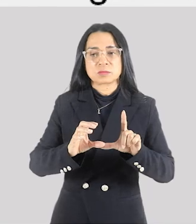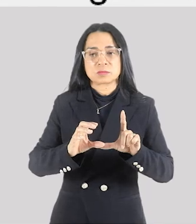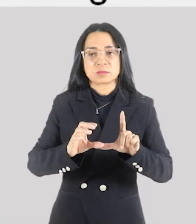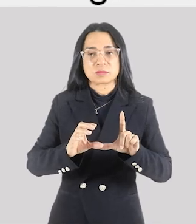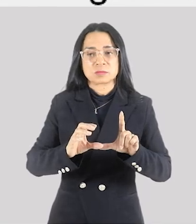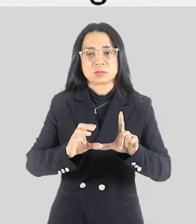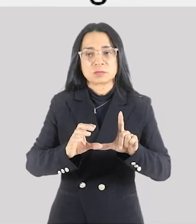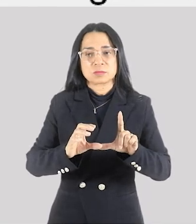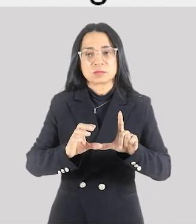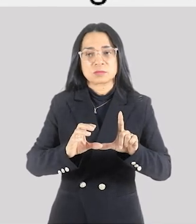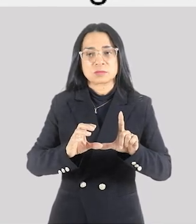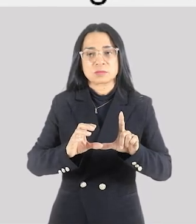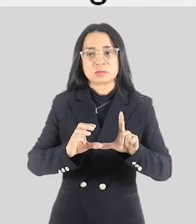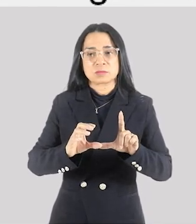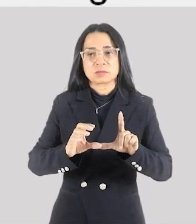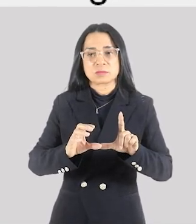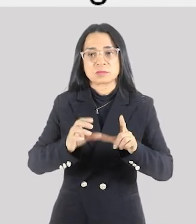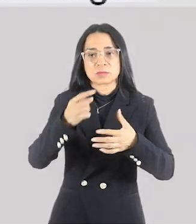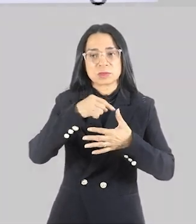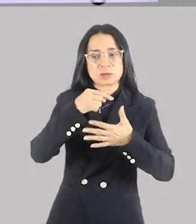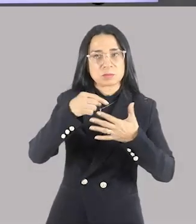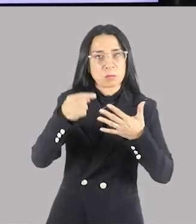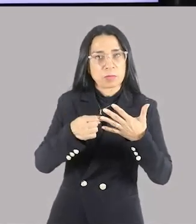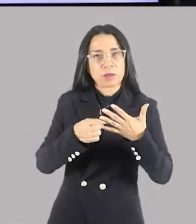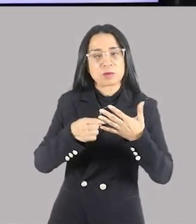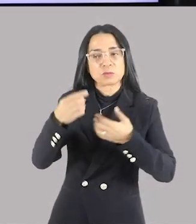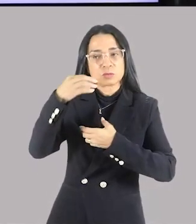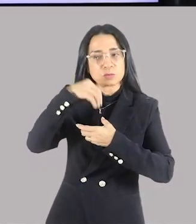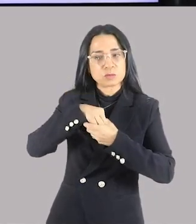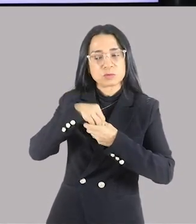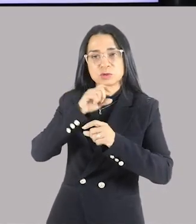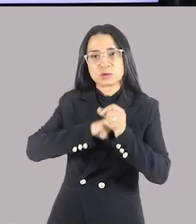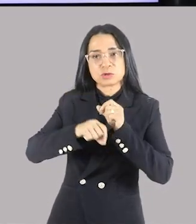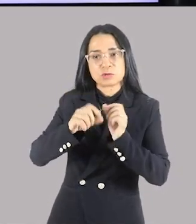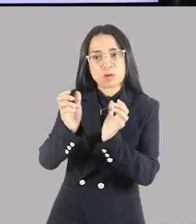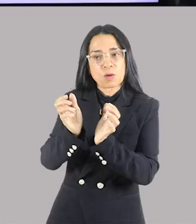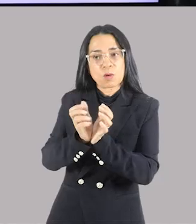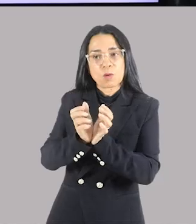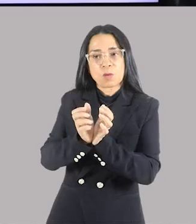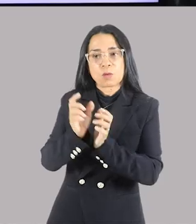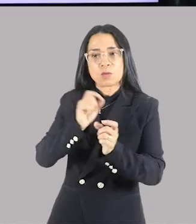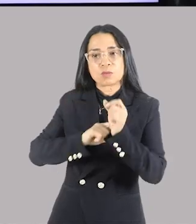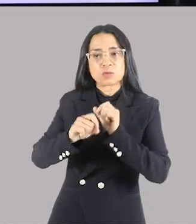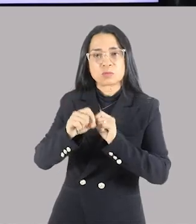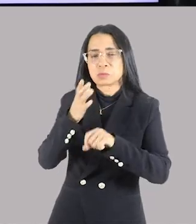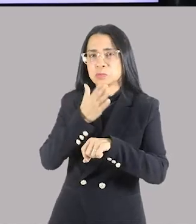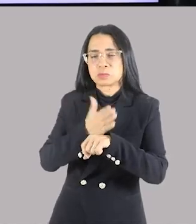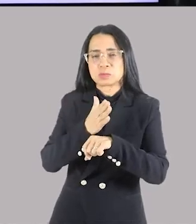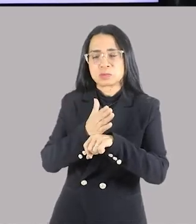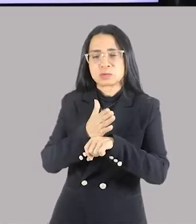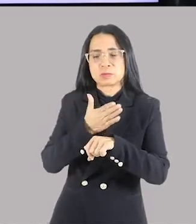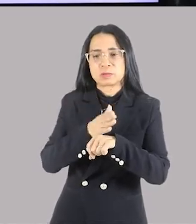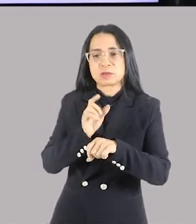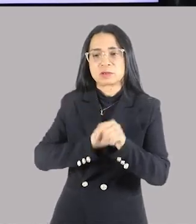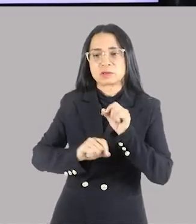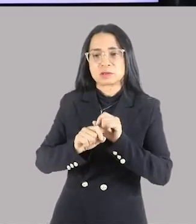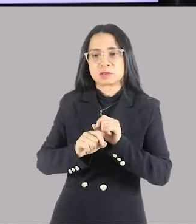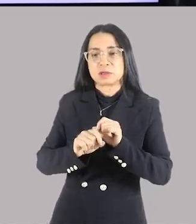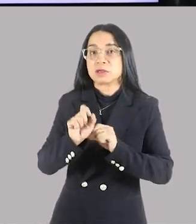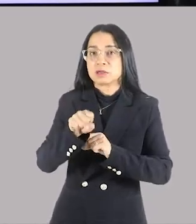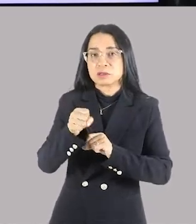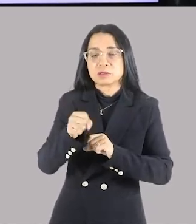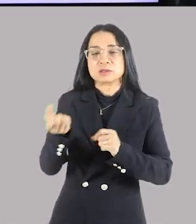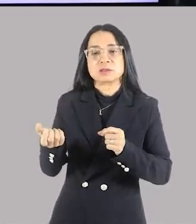desempenham. Aspecto subjetivo será, portanto, não o conjunto de atividades, mas como eu estava falando ainda há pouco, o